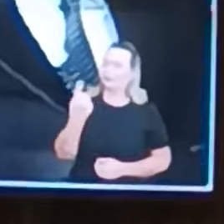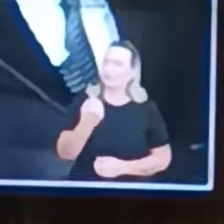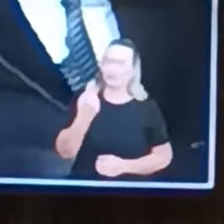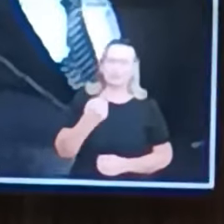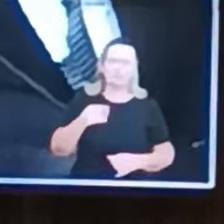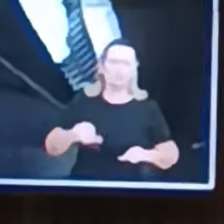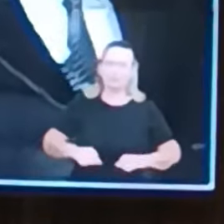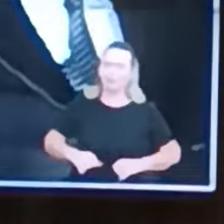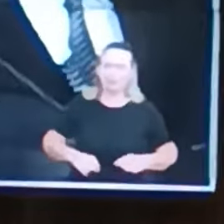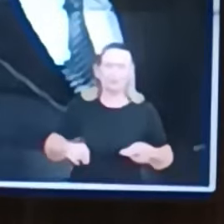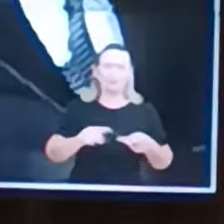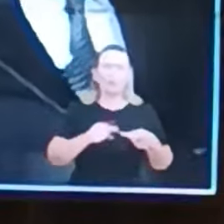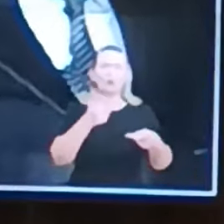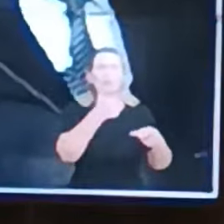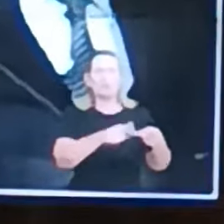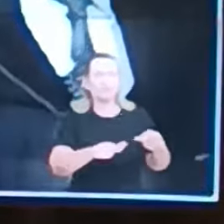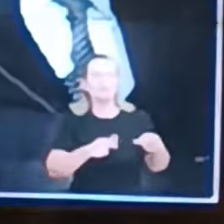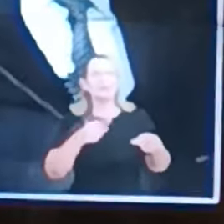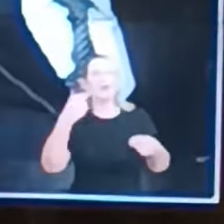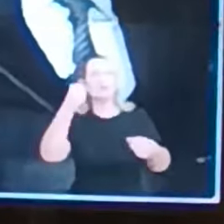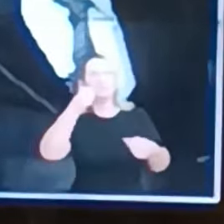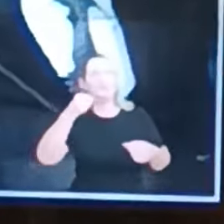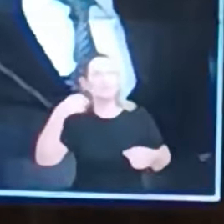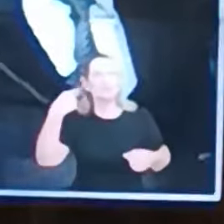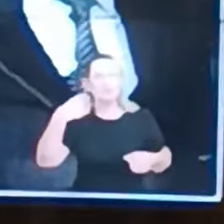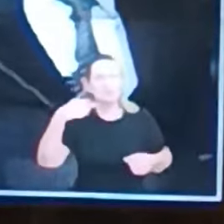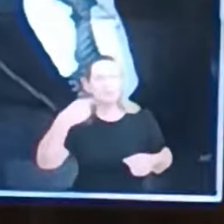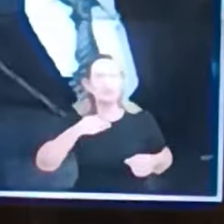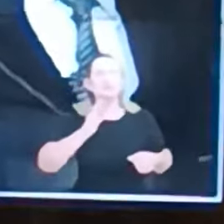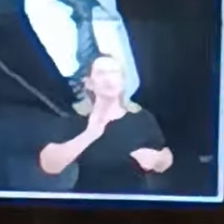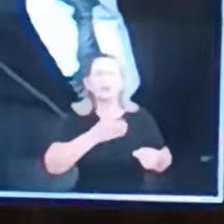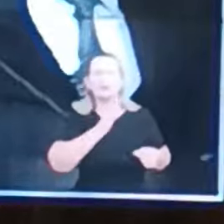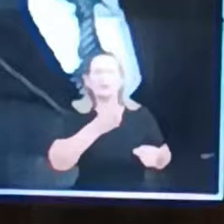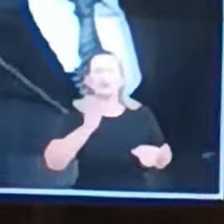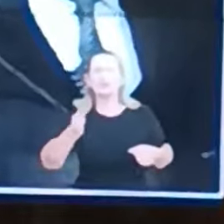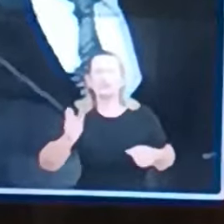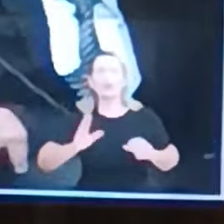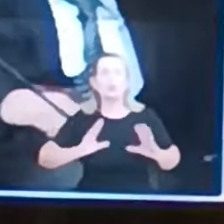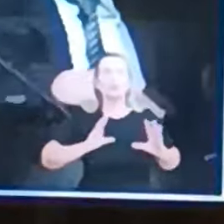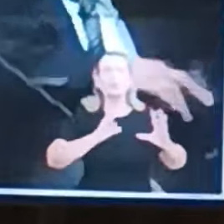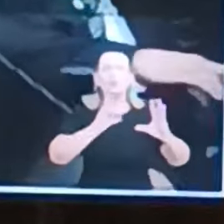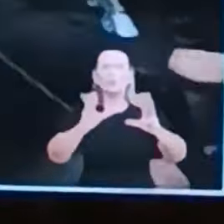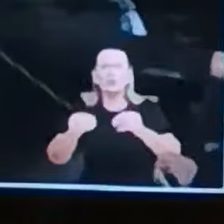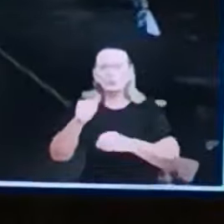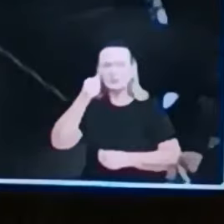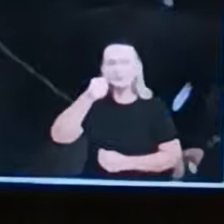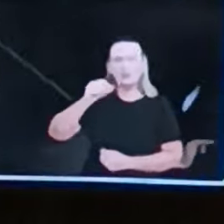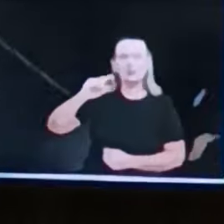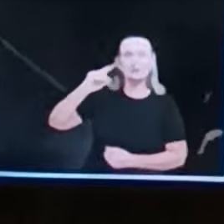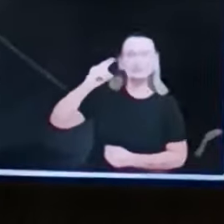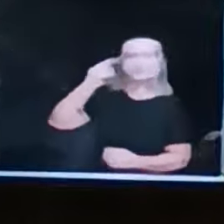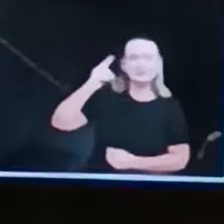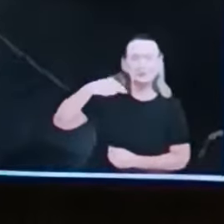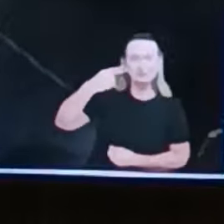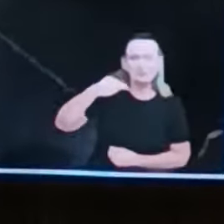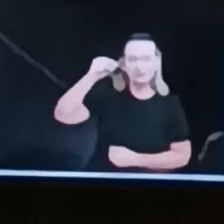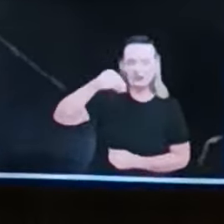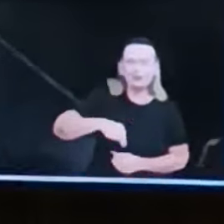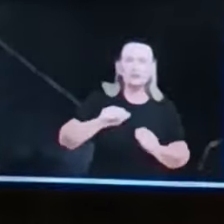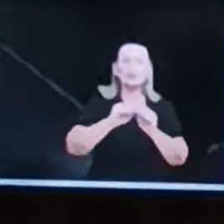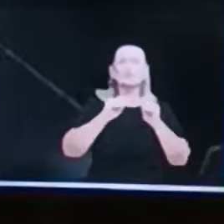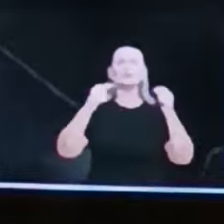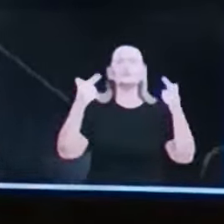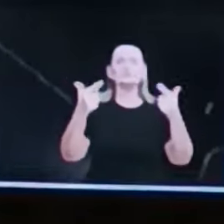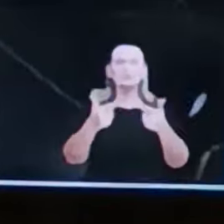Maria Vitória já passou, a deputada Luciana já passou, a deputada Cloara, a deputada Flávia Francischini, a deputada Mara